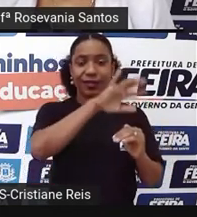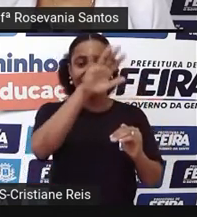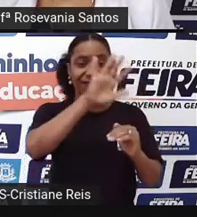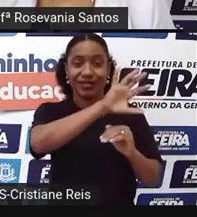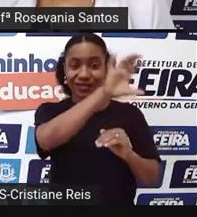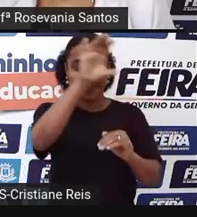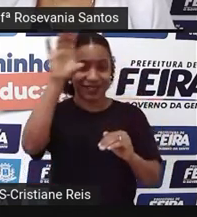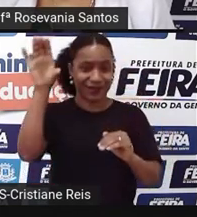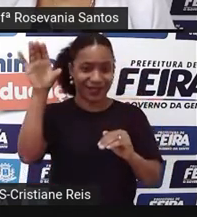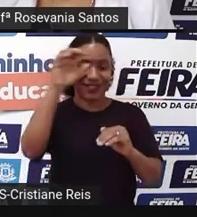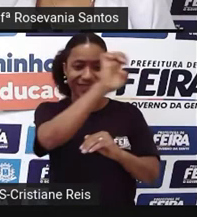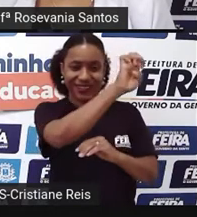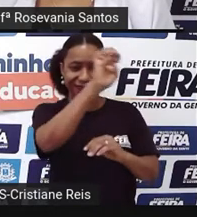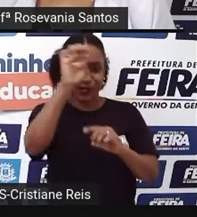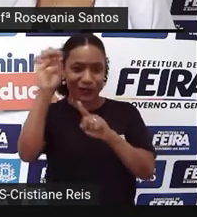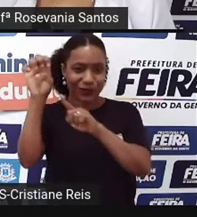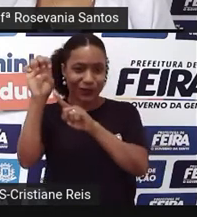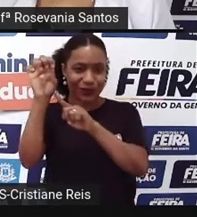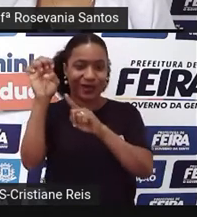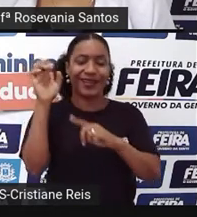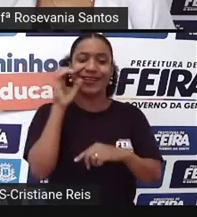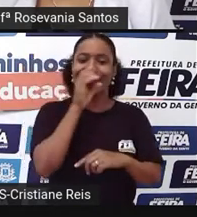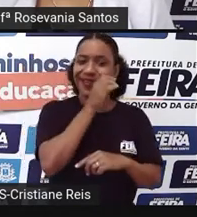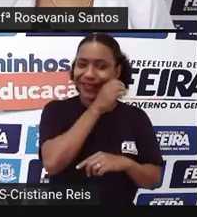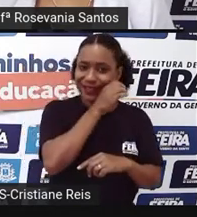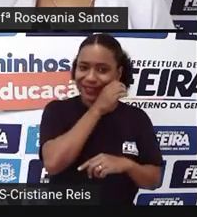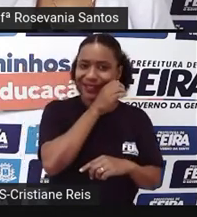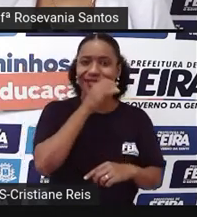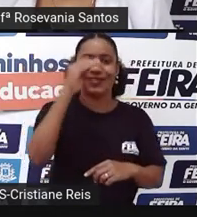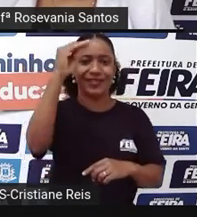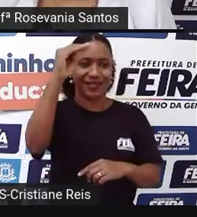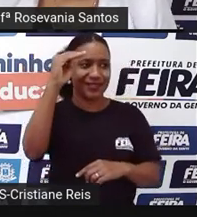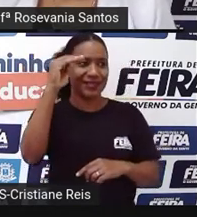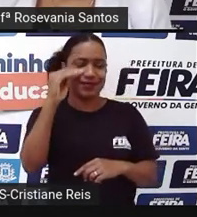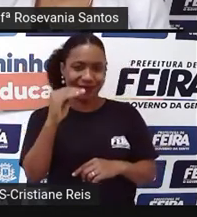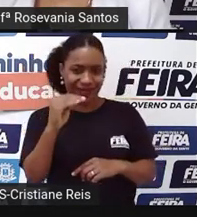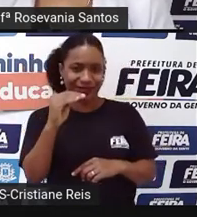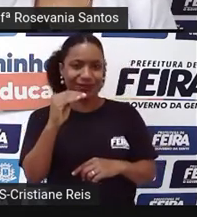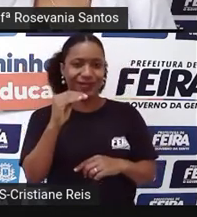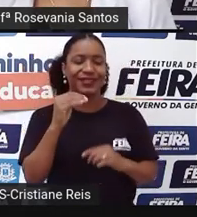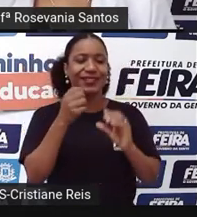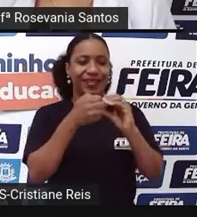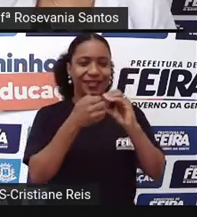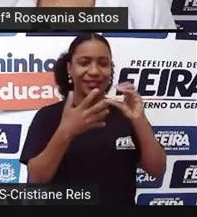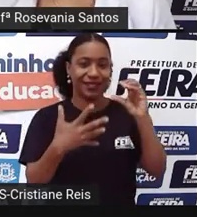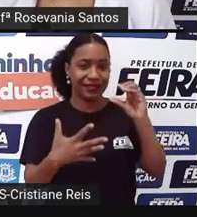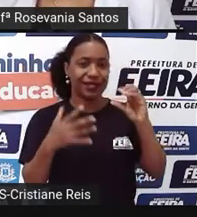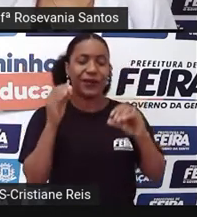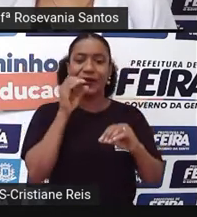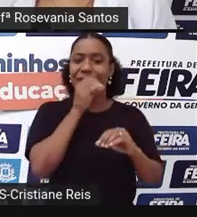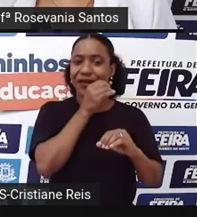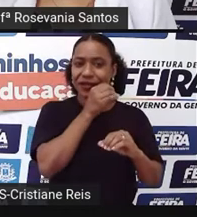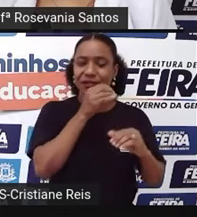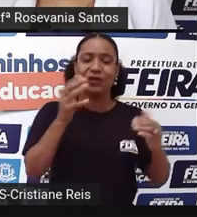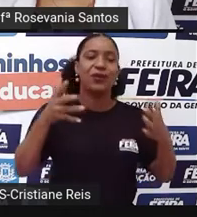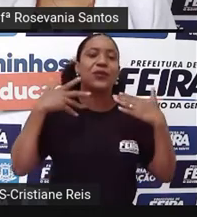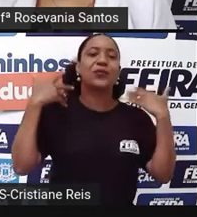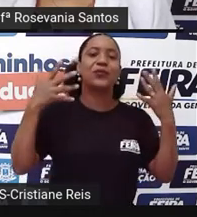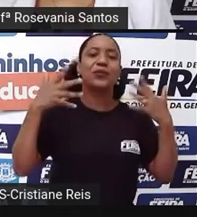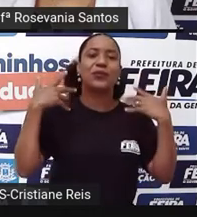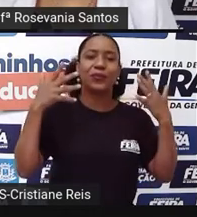a maioria dos climas, ó, tem características de altas temperaturas. E